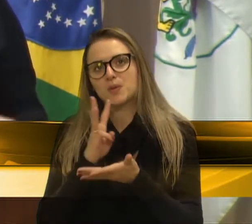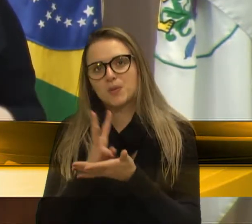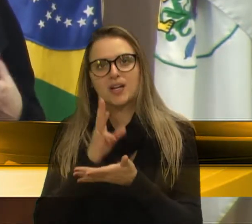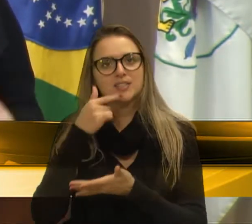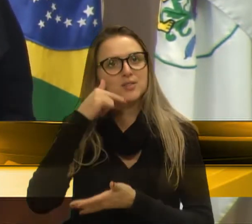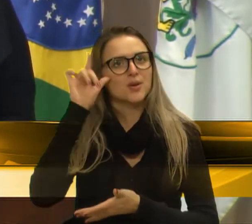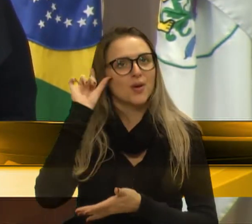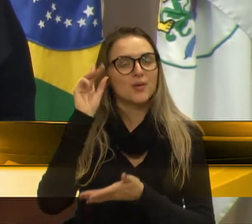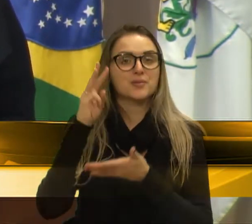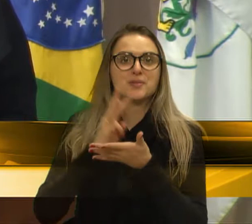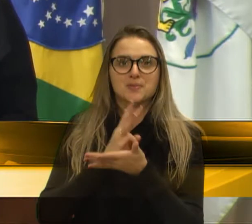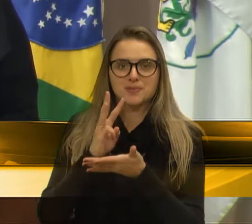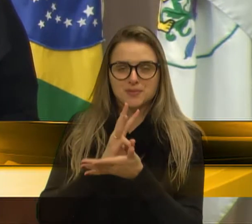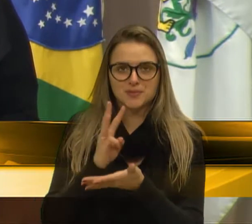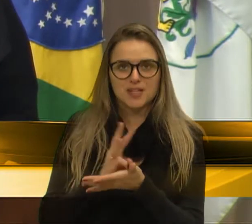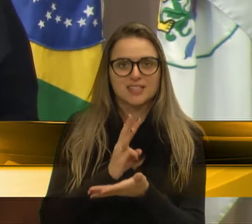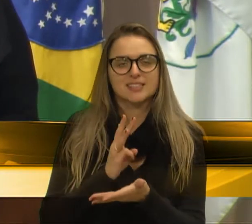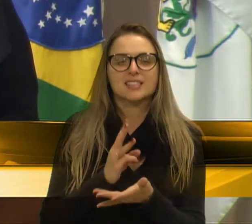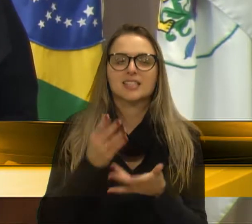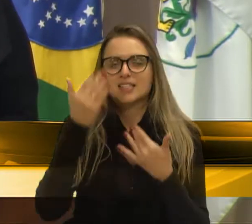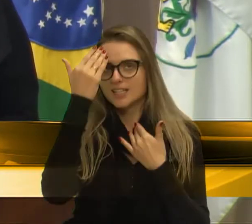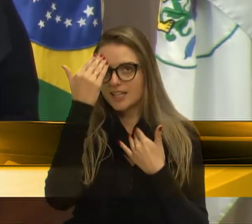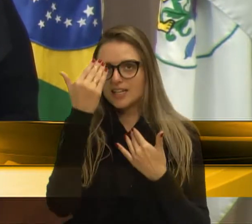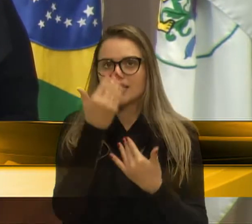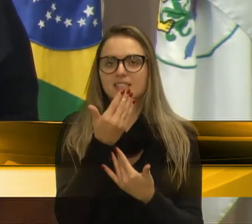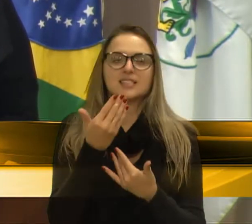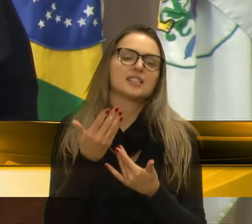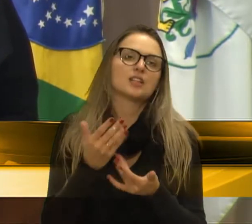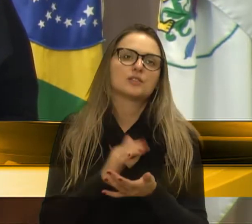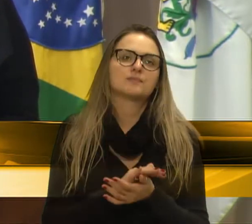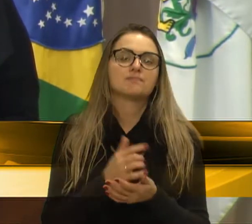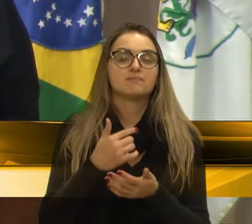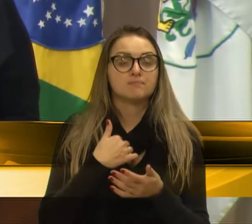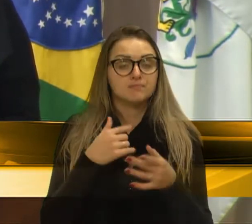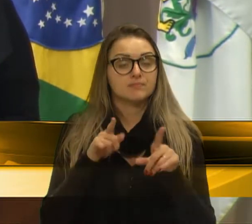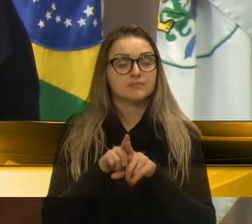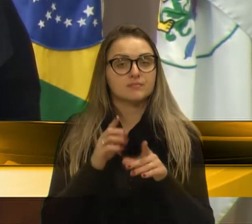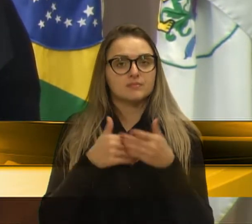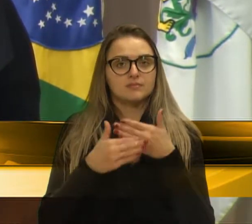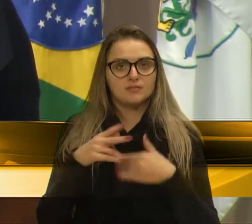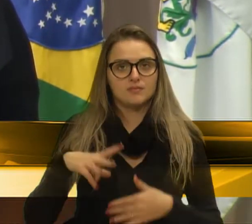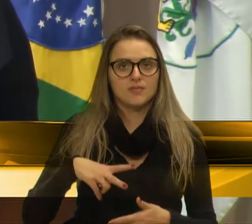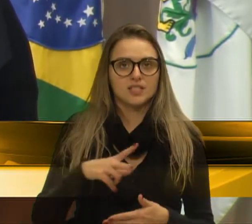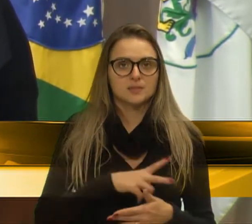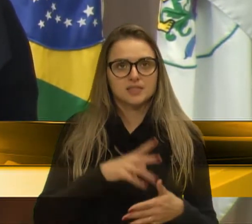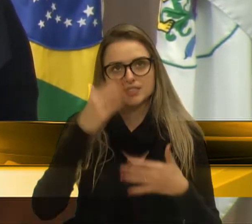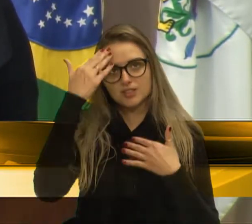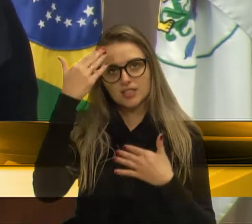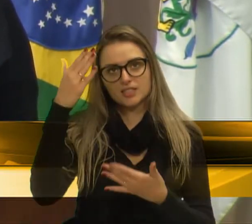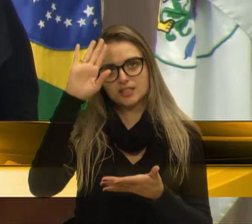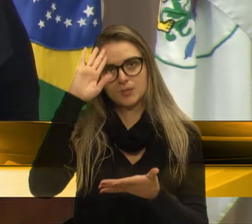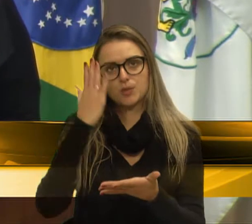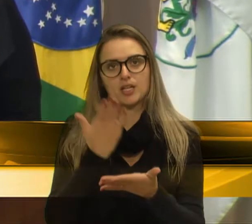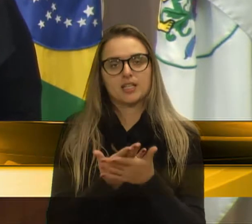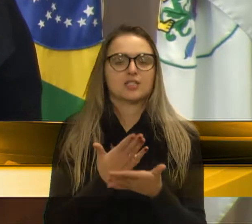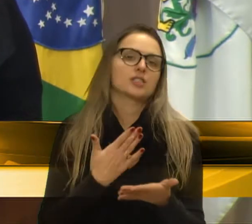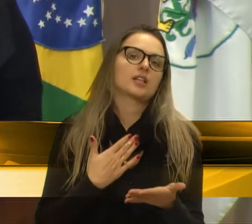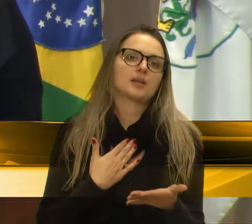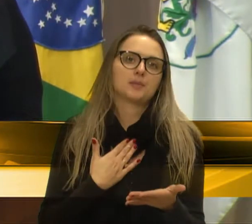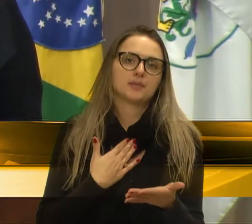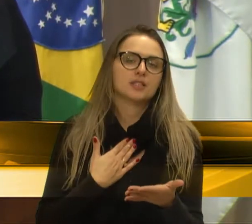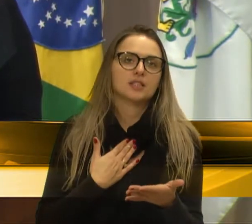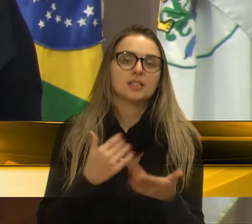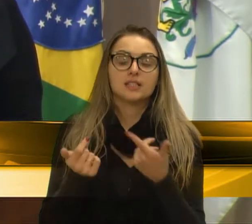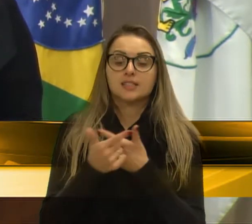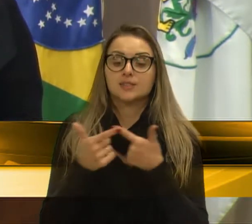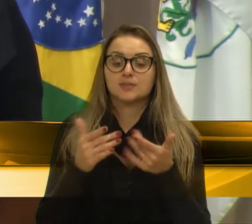me mandando mensagem de agradecimento. E eu devo a elas um meu muito obrigado pela confiança. E não há